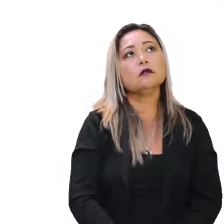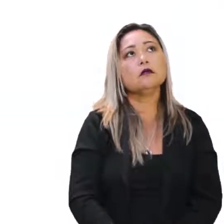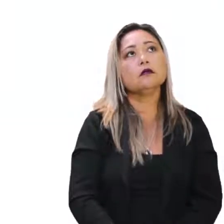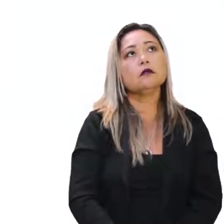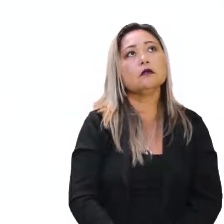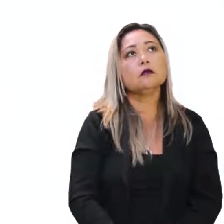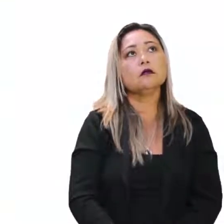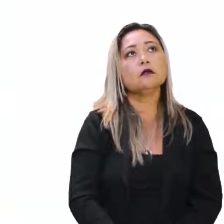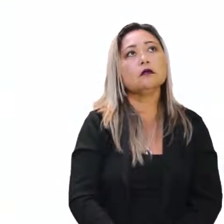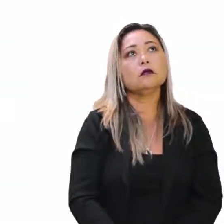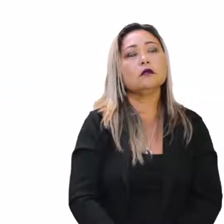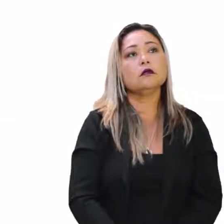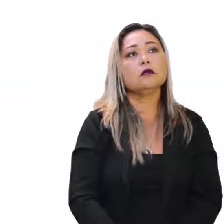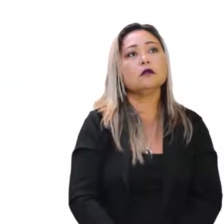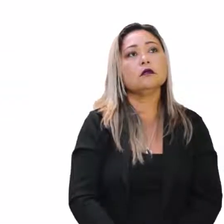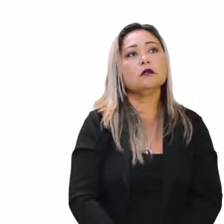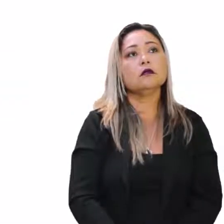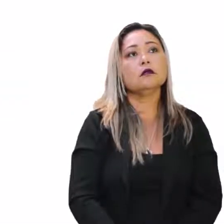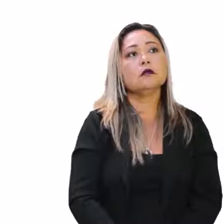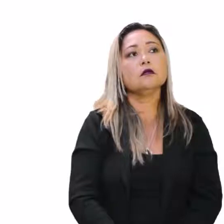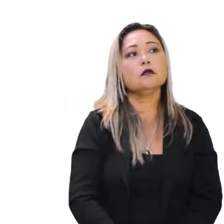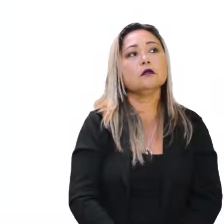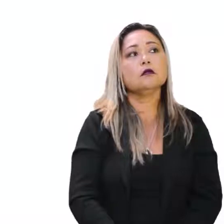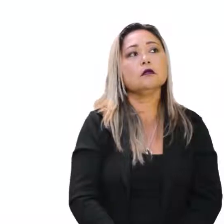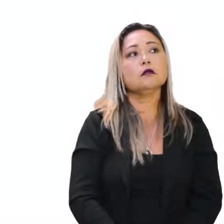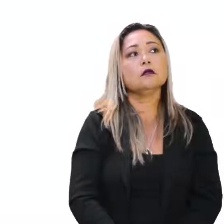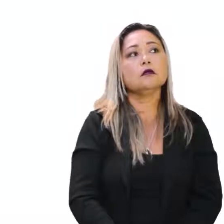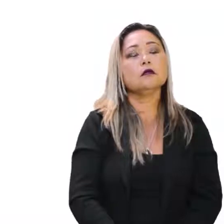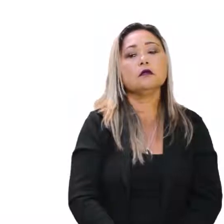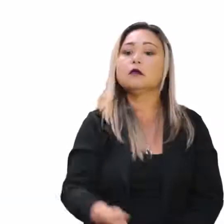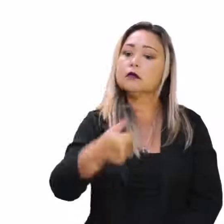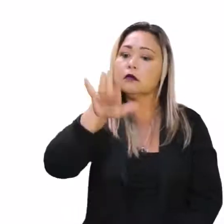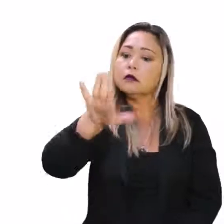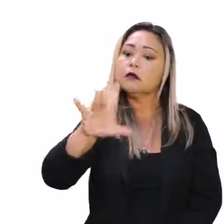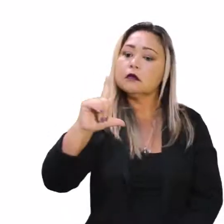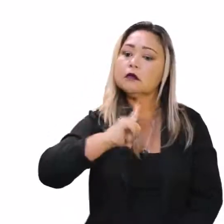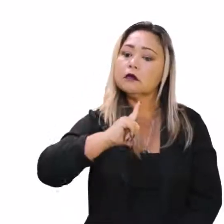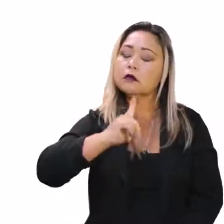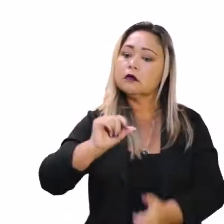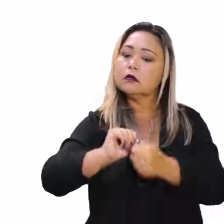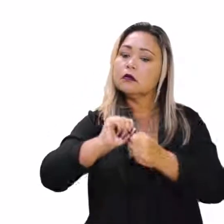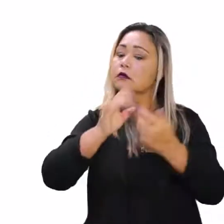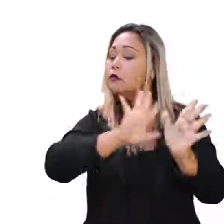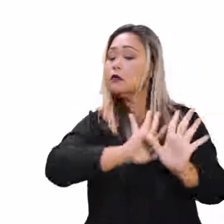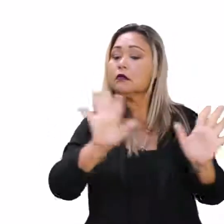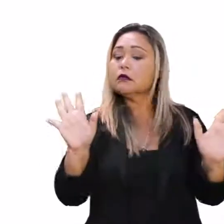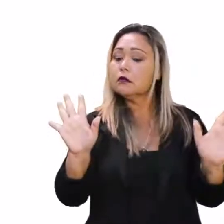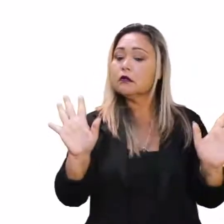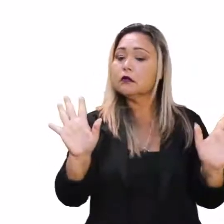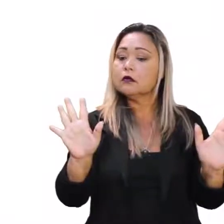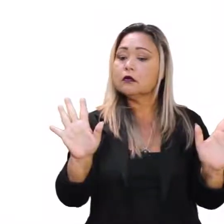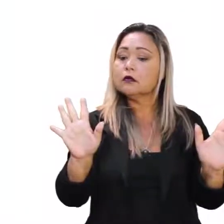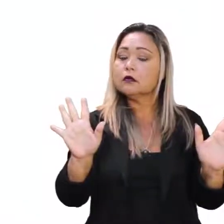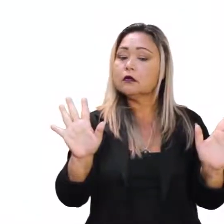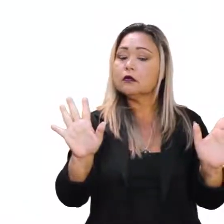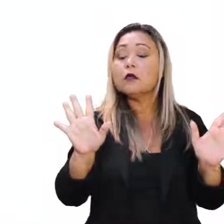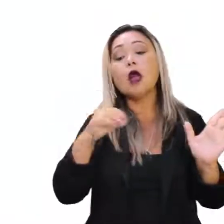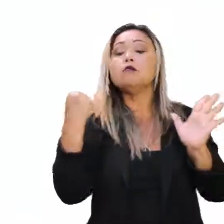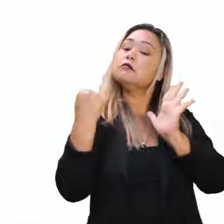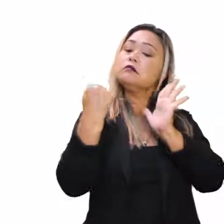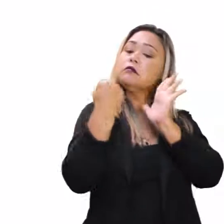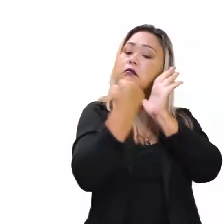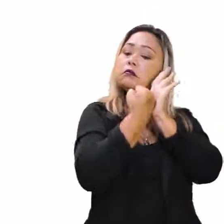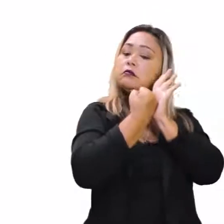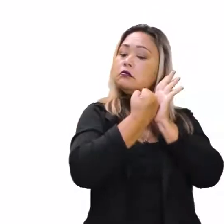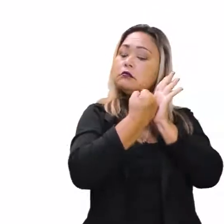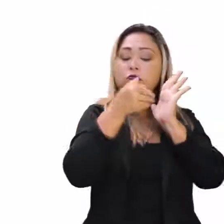meu Deus, fugiu tudo. Esqueceu. Então, mas continua lá presente apenas como um símbolo, né, um professor, símbolo